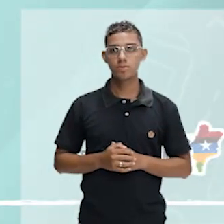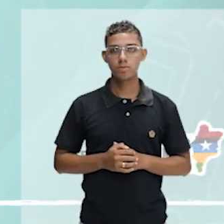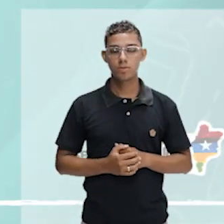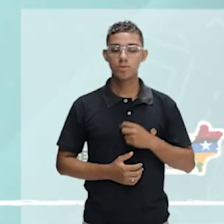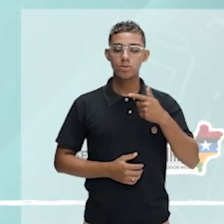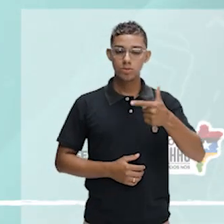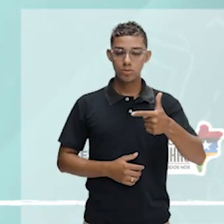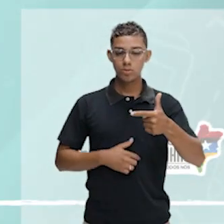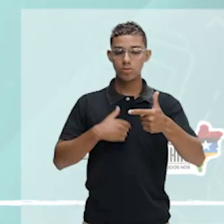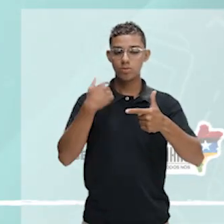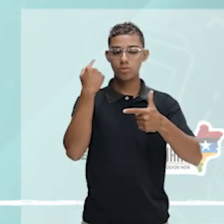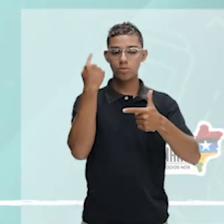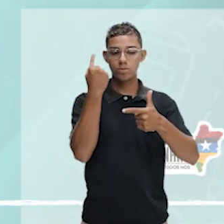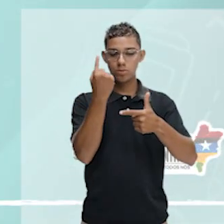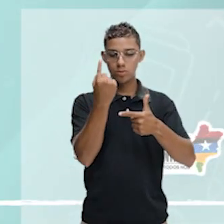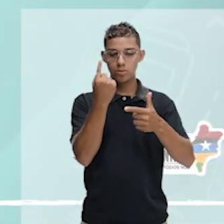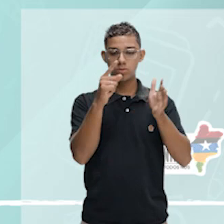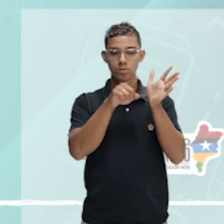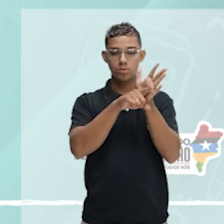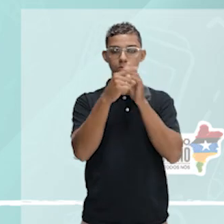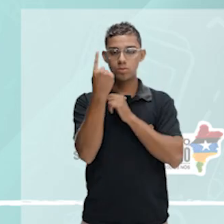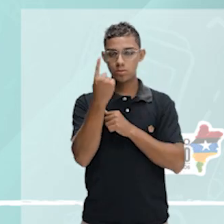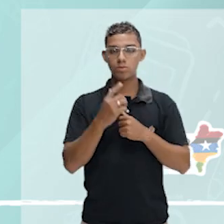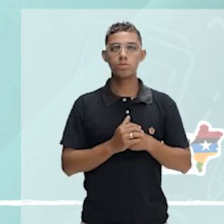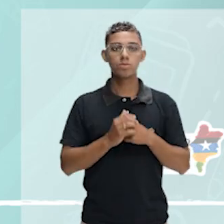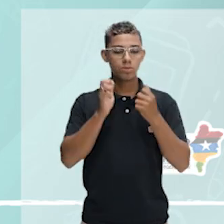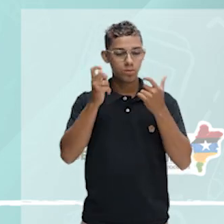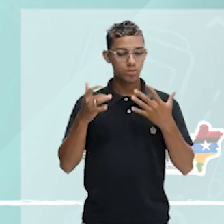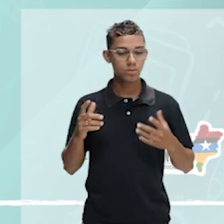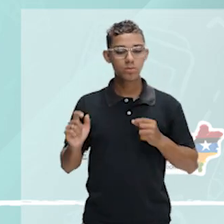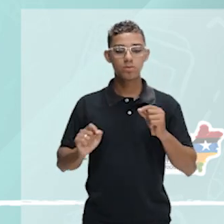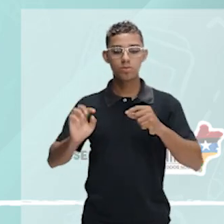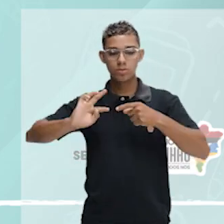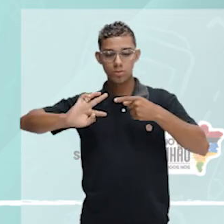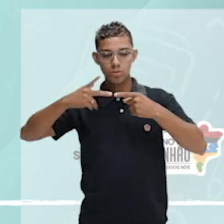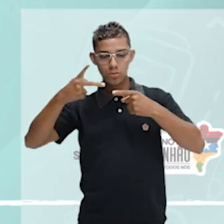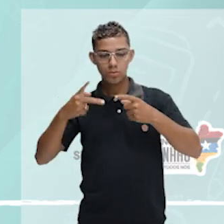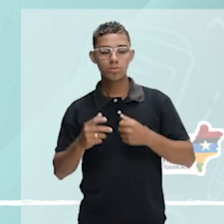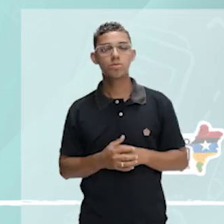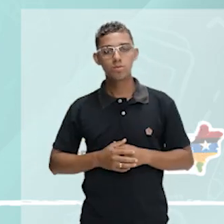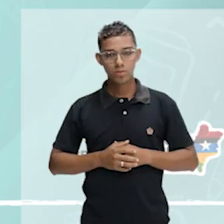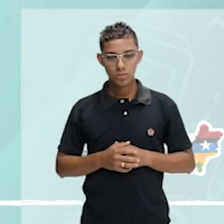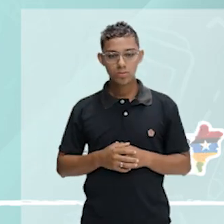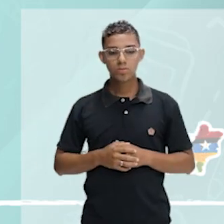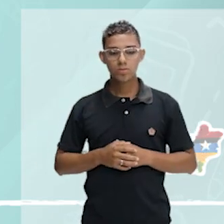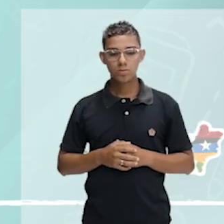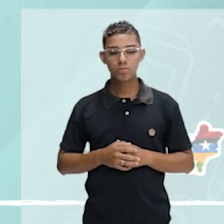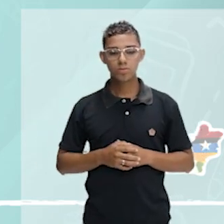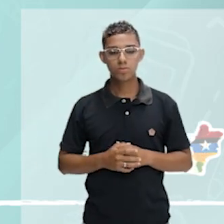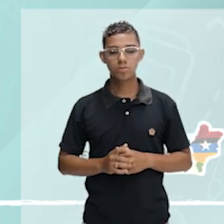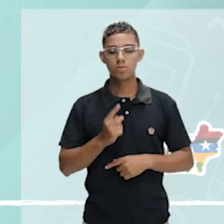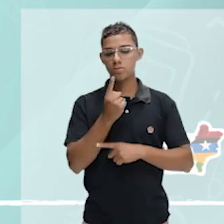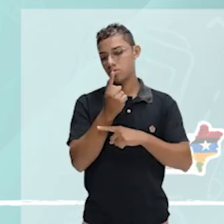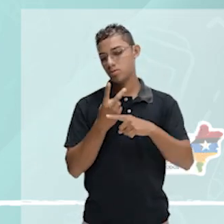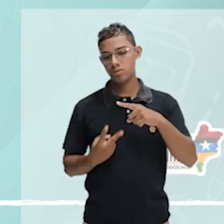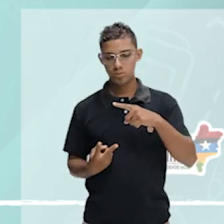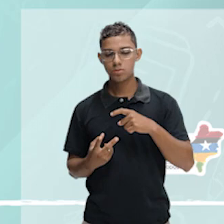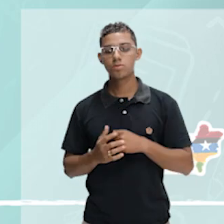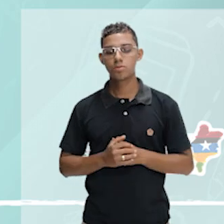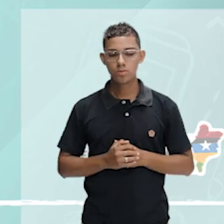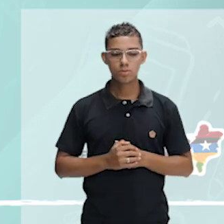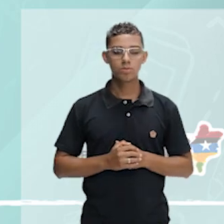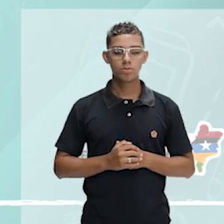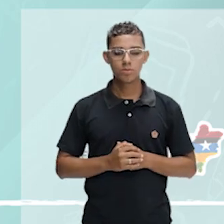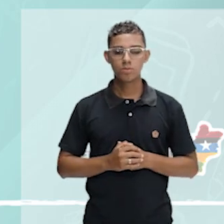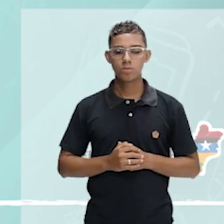1 novamente o menos no esporte isso para inverte a base e aí eu vou ter a fração meio meio elevado a 1